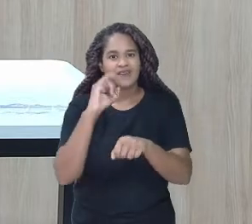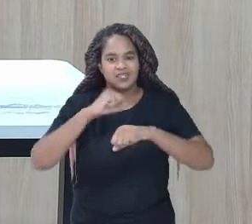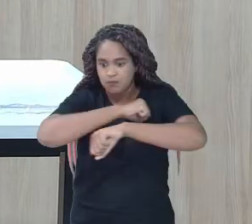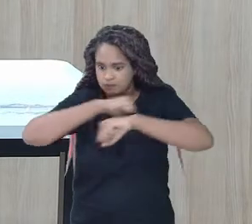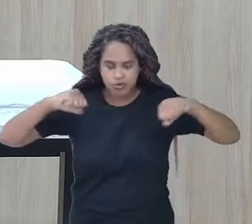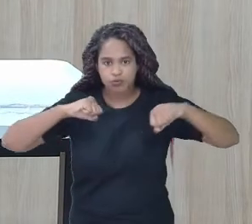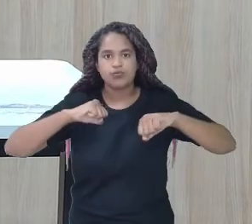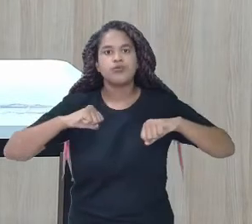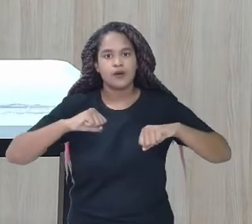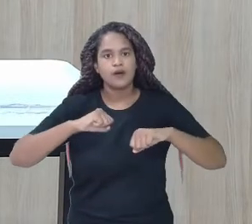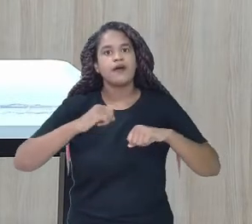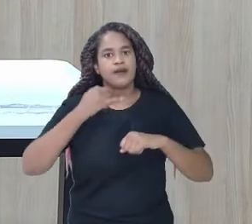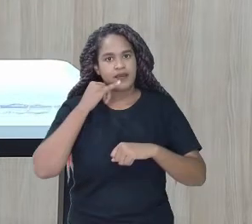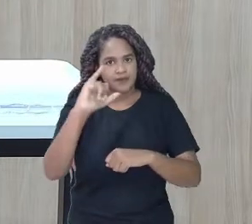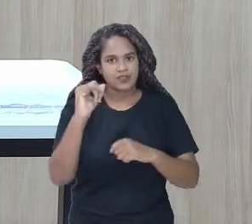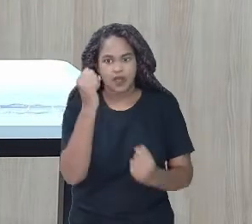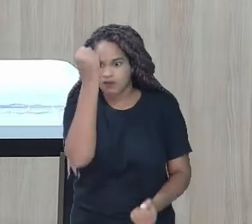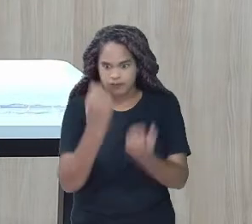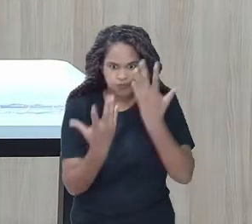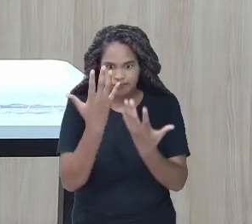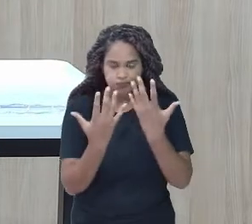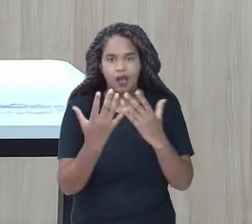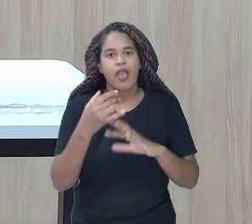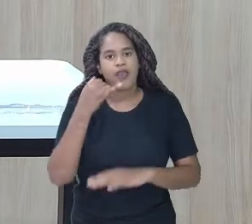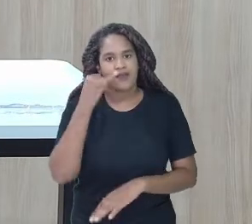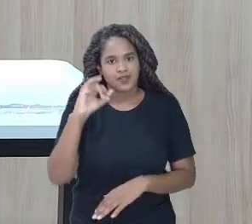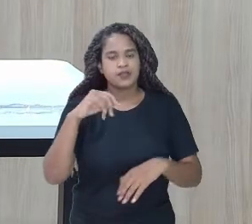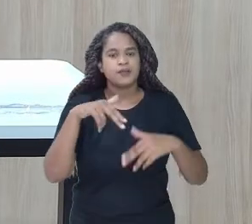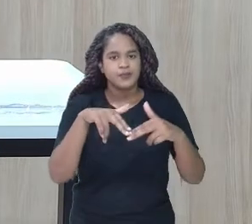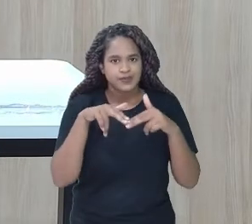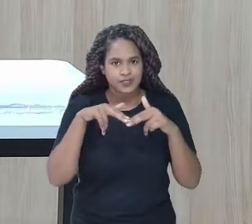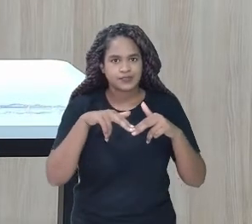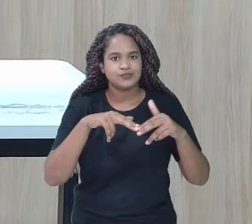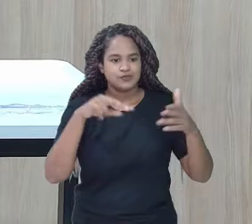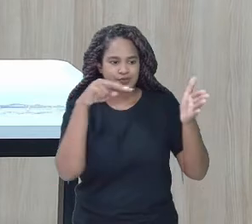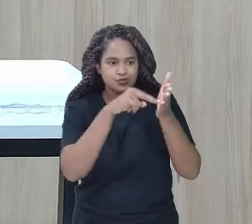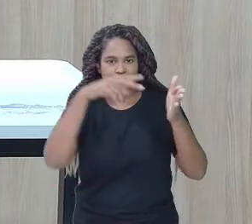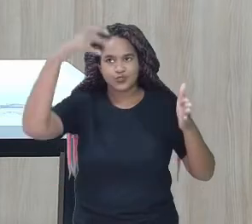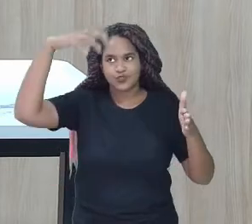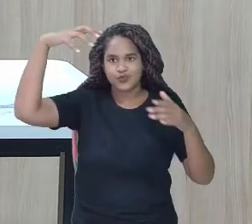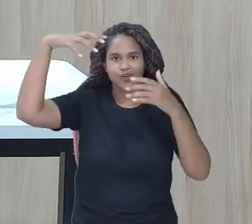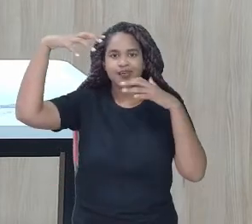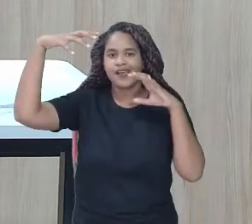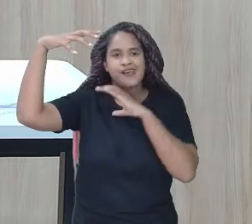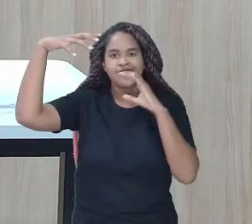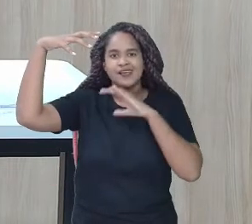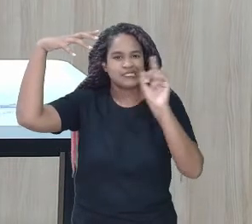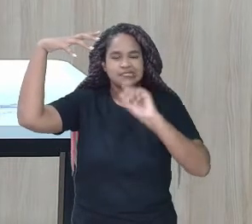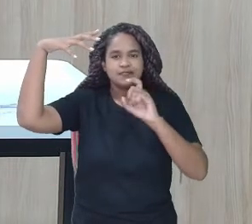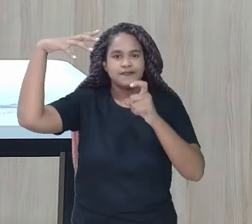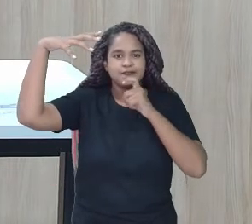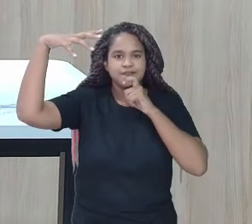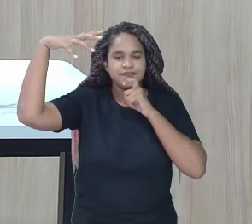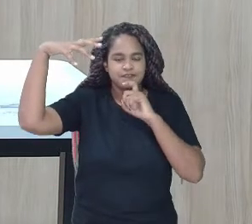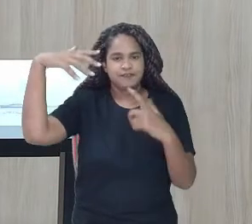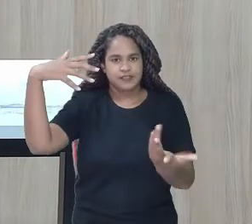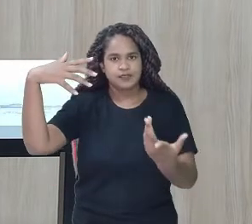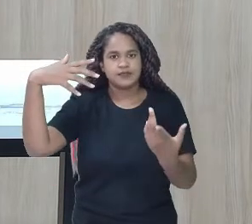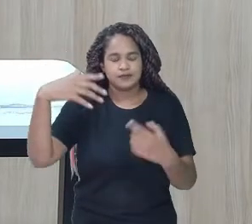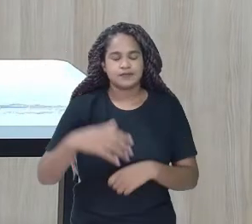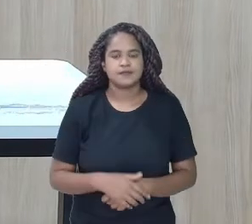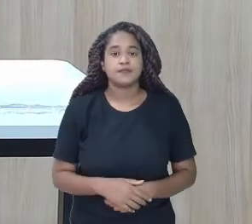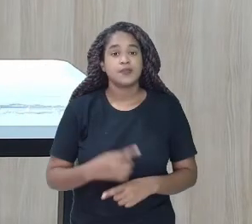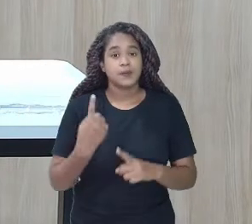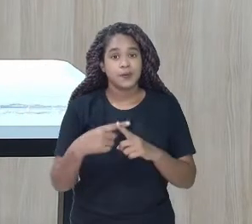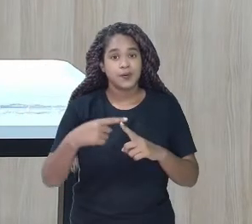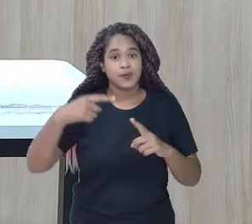realmente para não causar incêndios, e o chuveiro para de esquentar a água, que é também uma transformação de